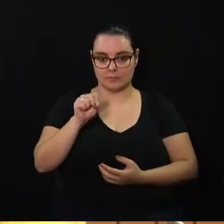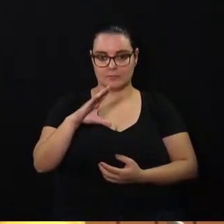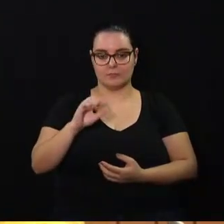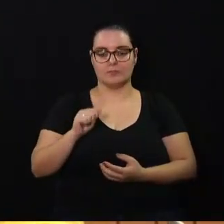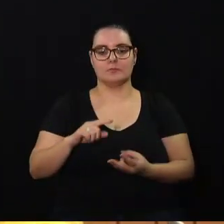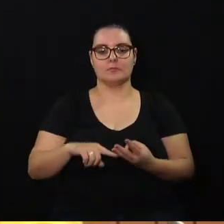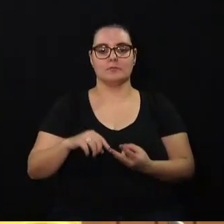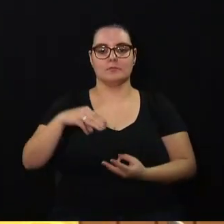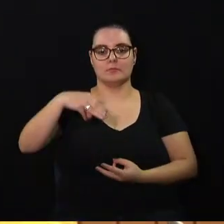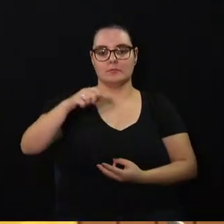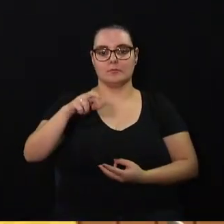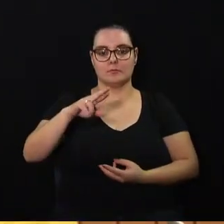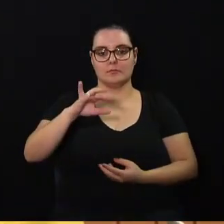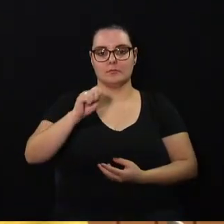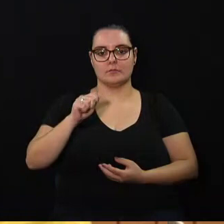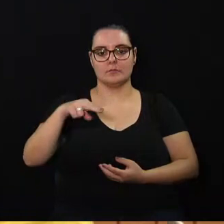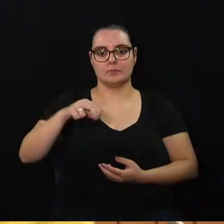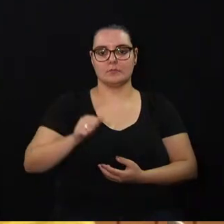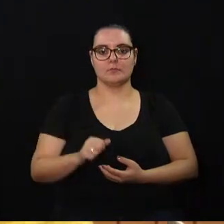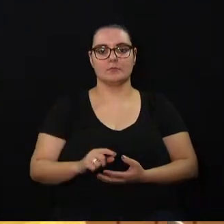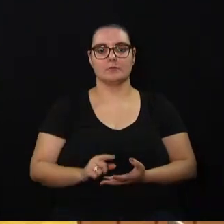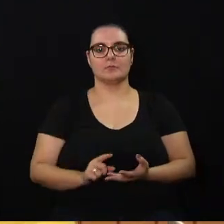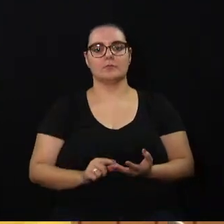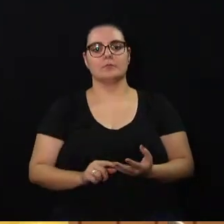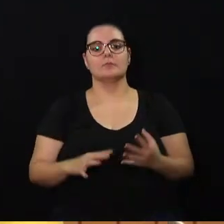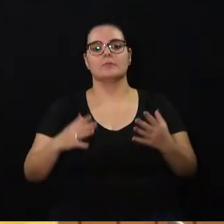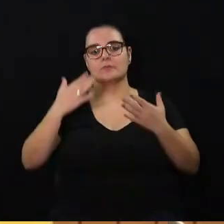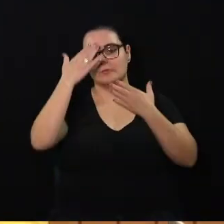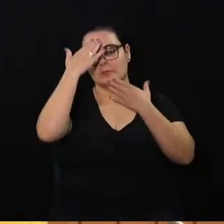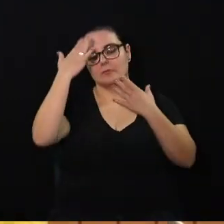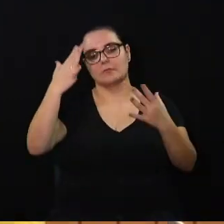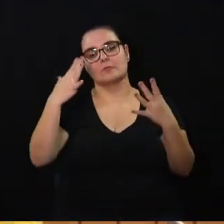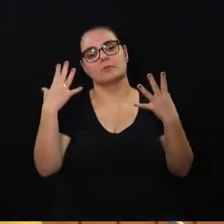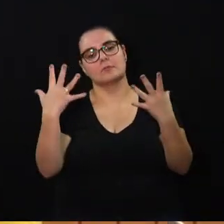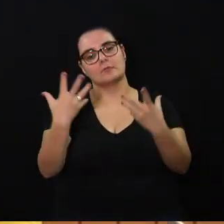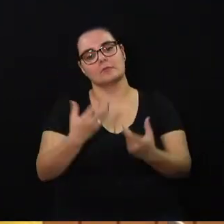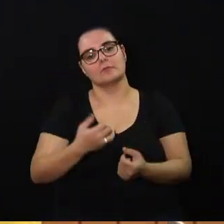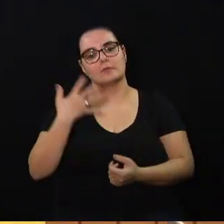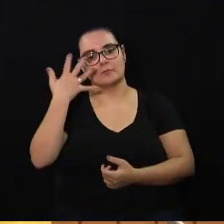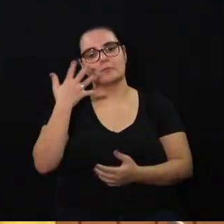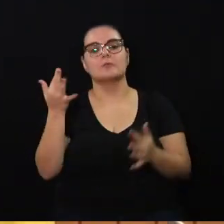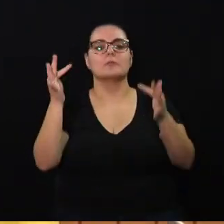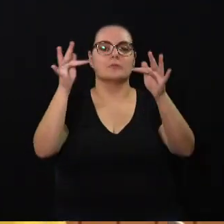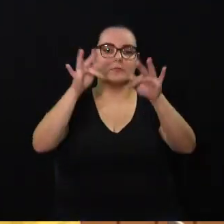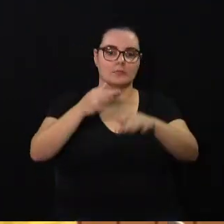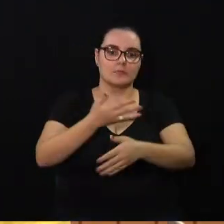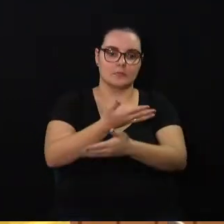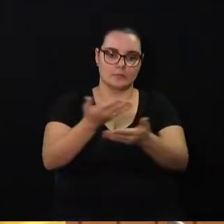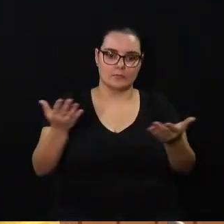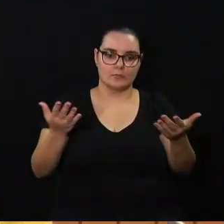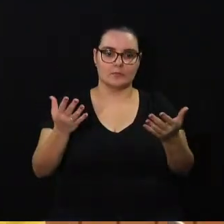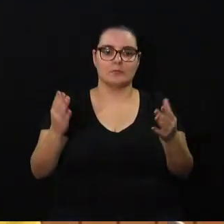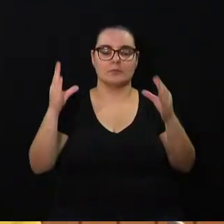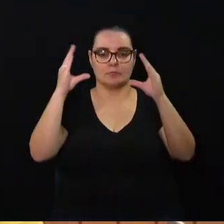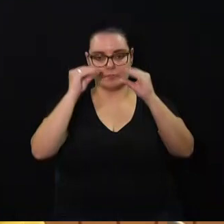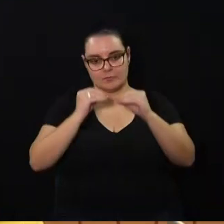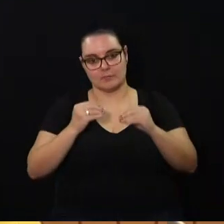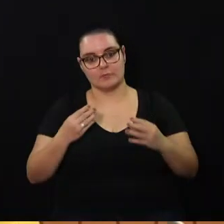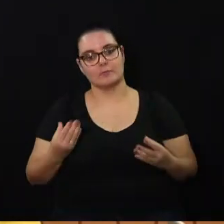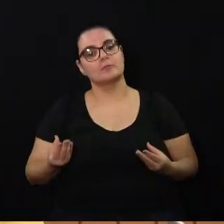valente e ana carolina espanha agradecer a vocês que ficaram até o final acredito que foi uma noite muito